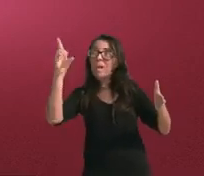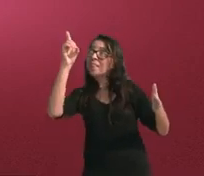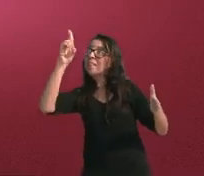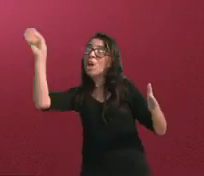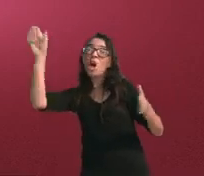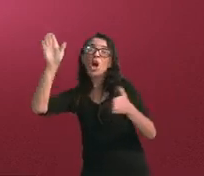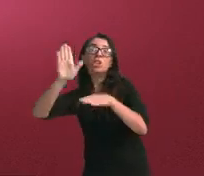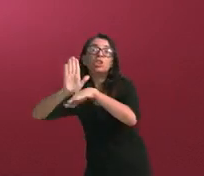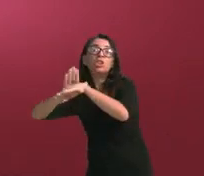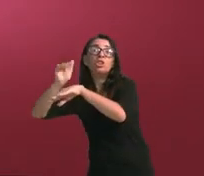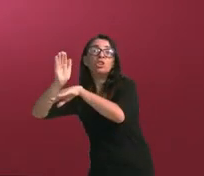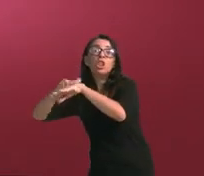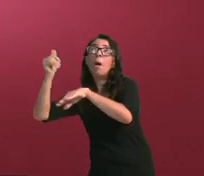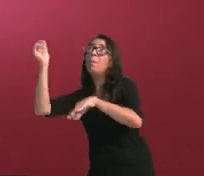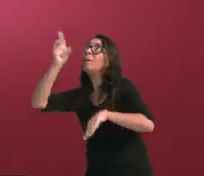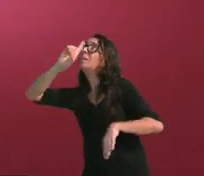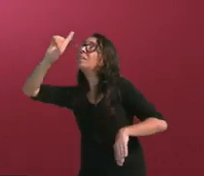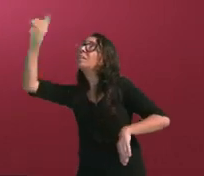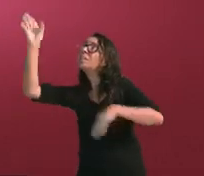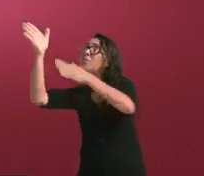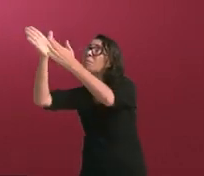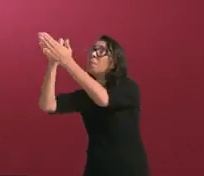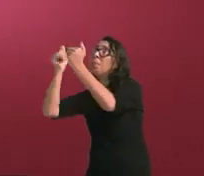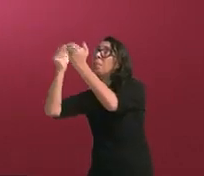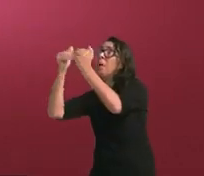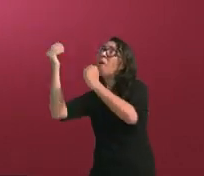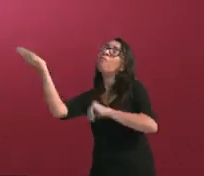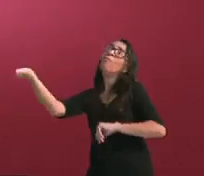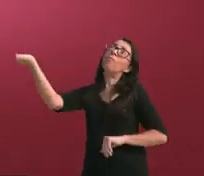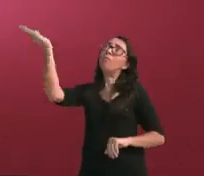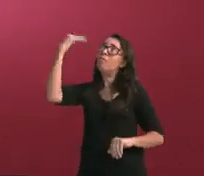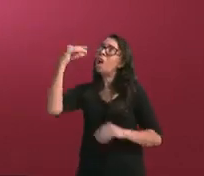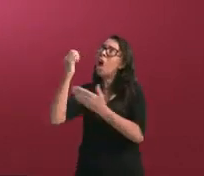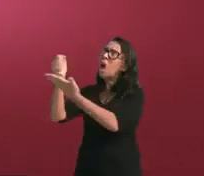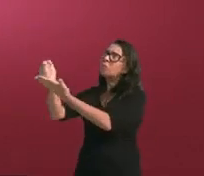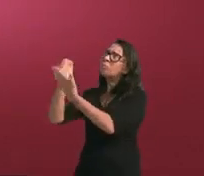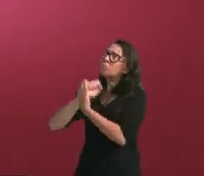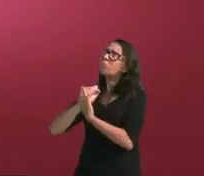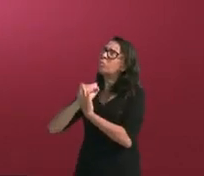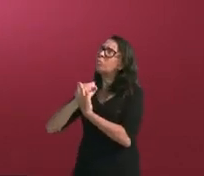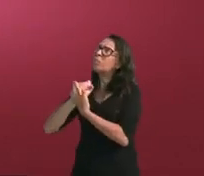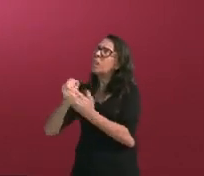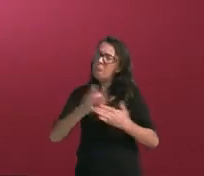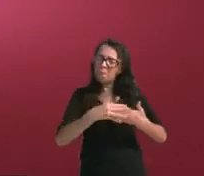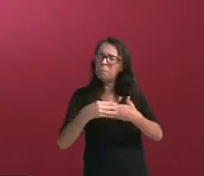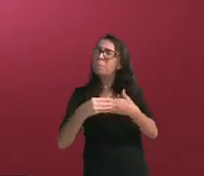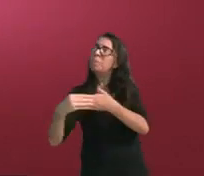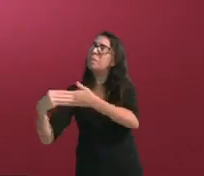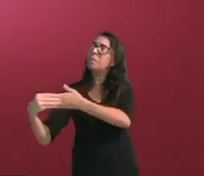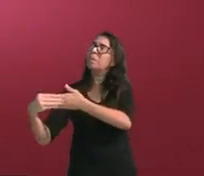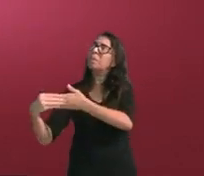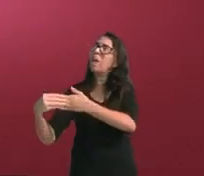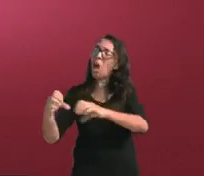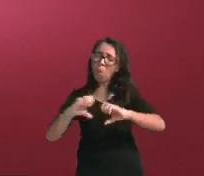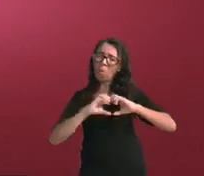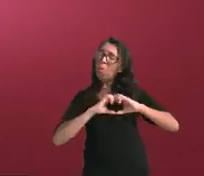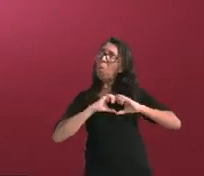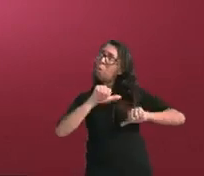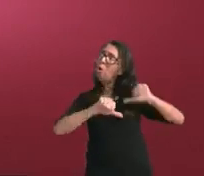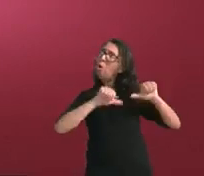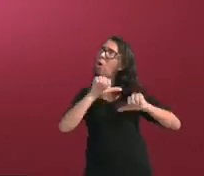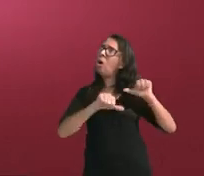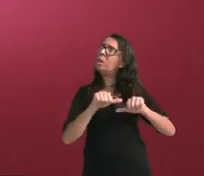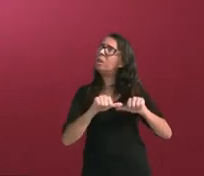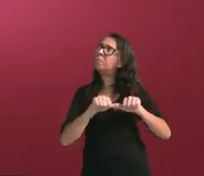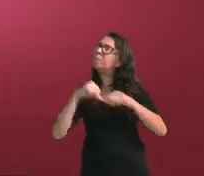na presença de Deus, Deus agindo, caminhando, trilhando os nossos passos, aí, para fazer o que só